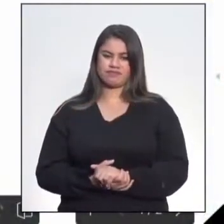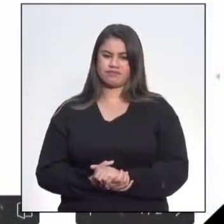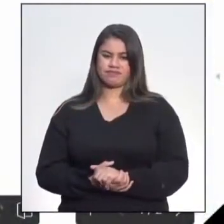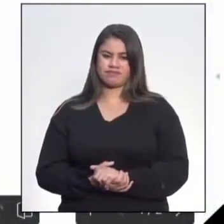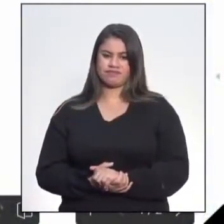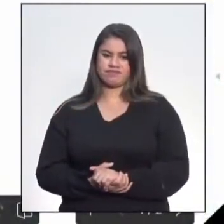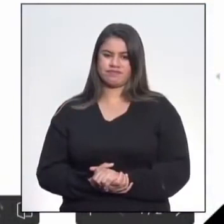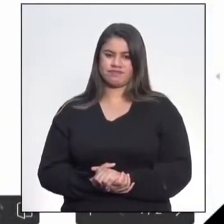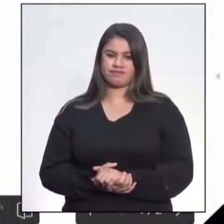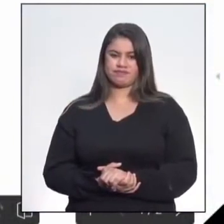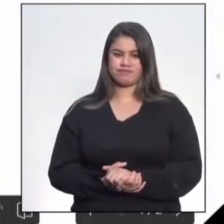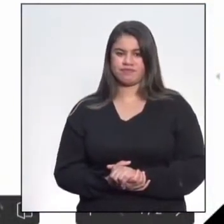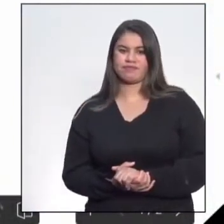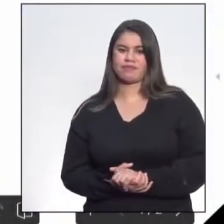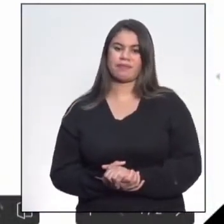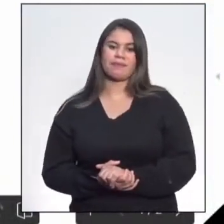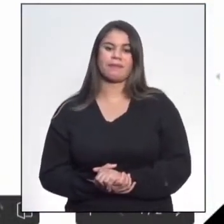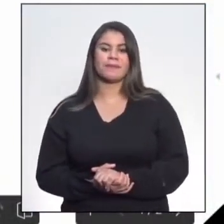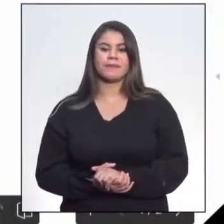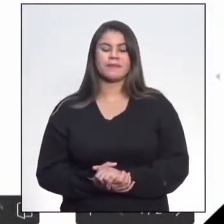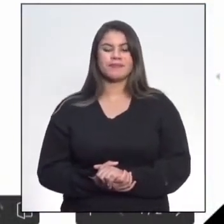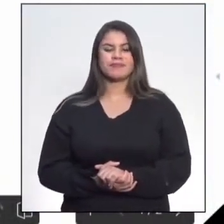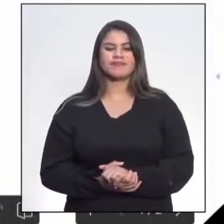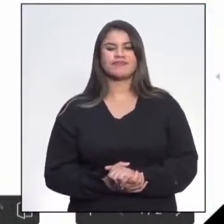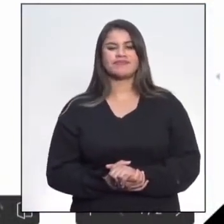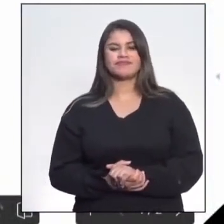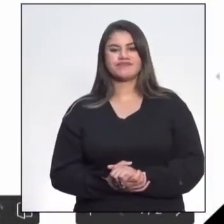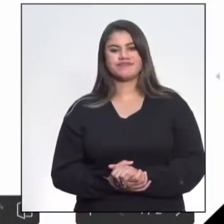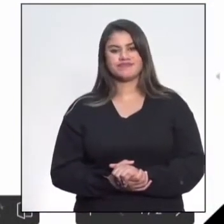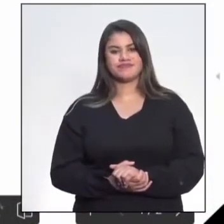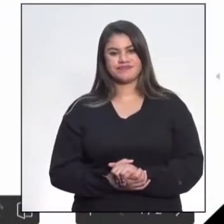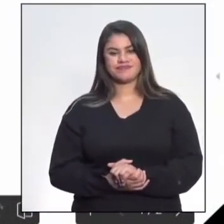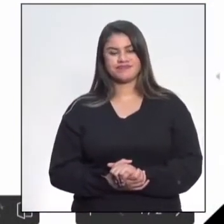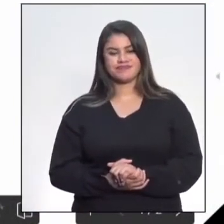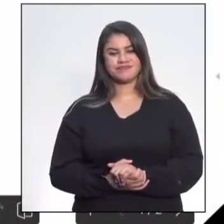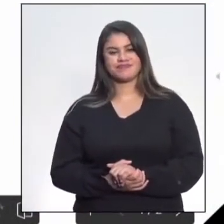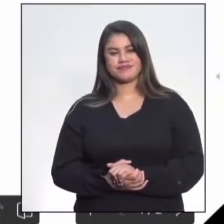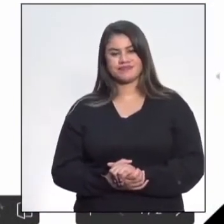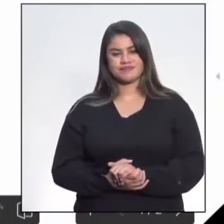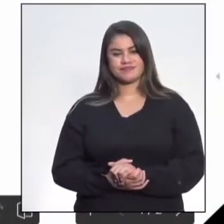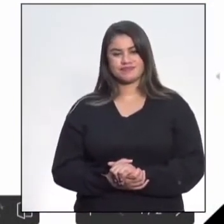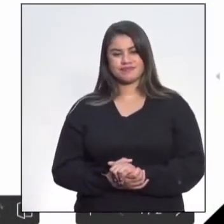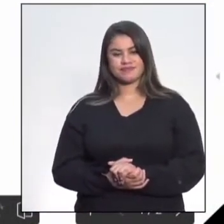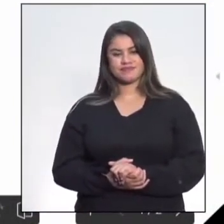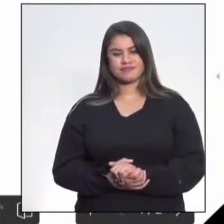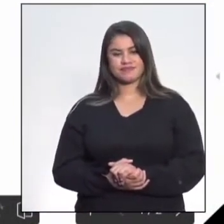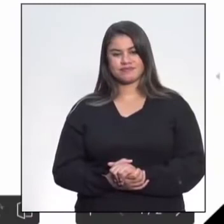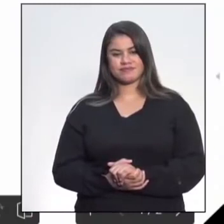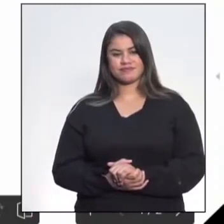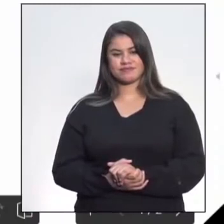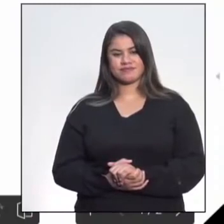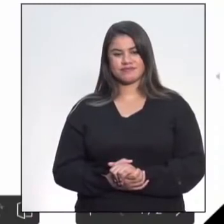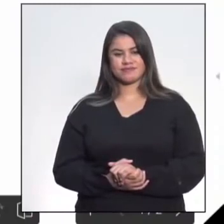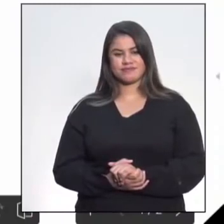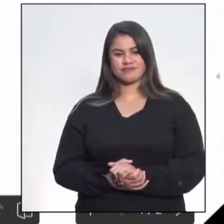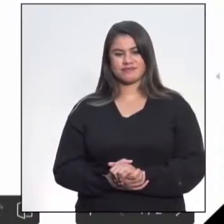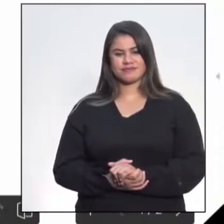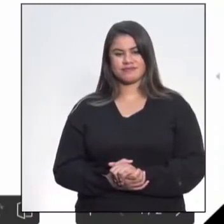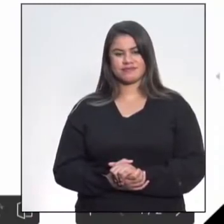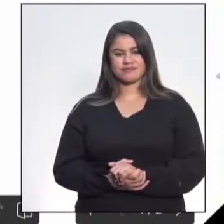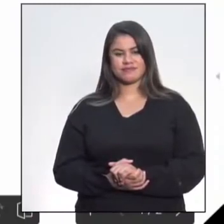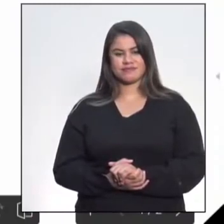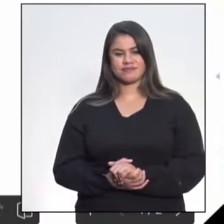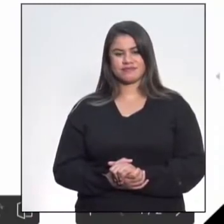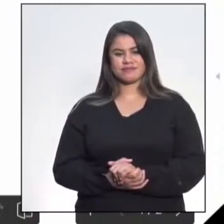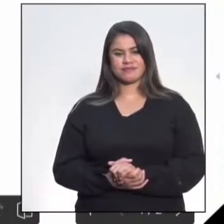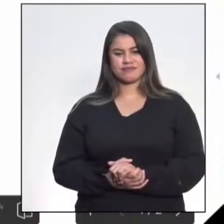2, 3. Menos 1, saiu horrível, menos 2 e